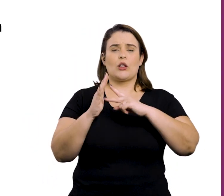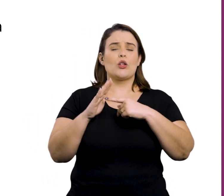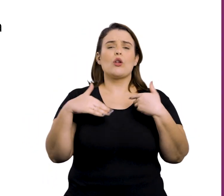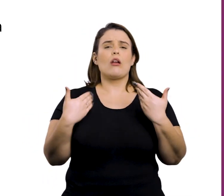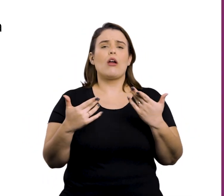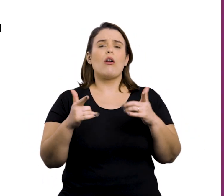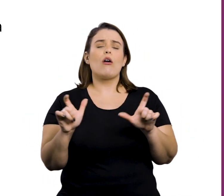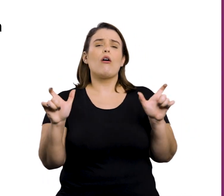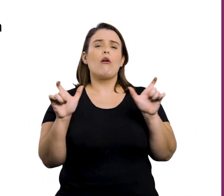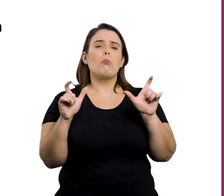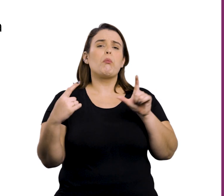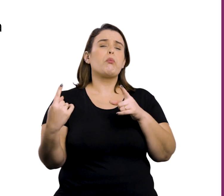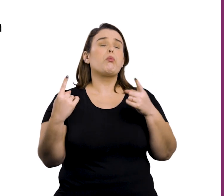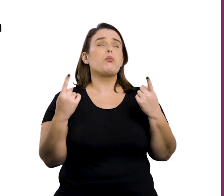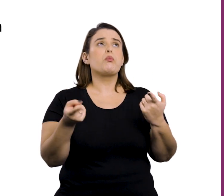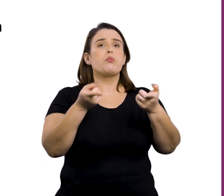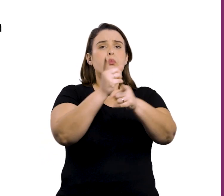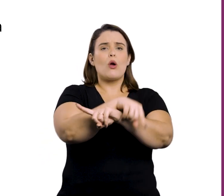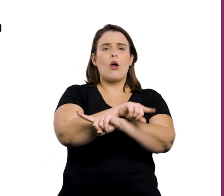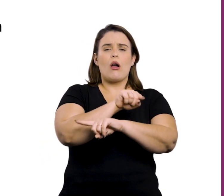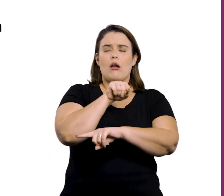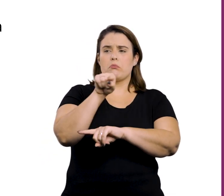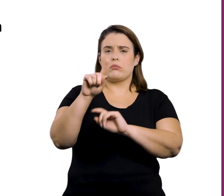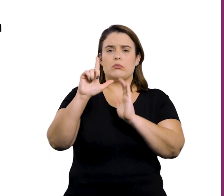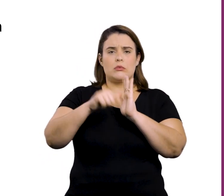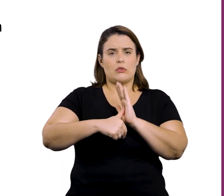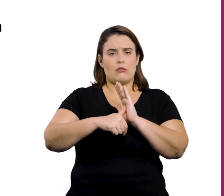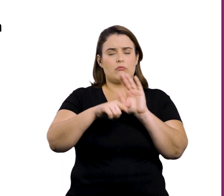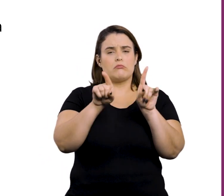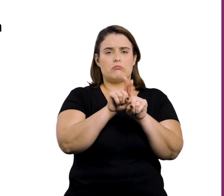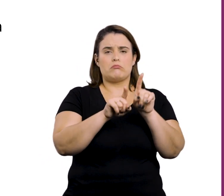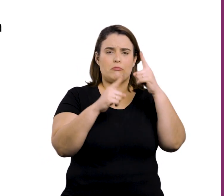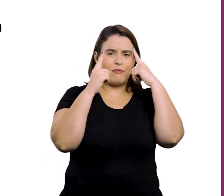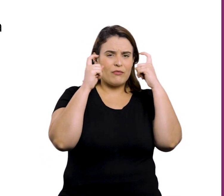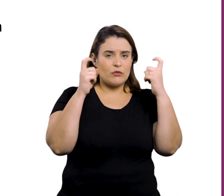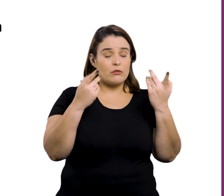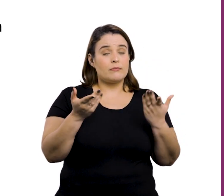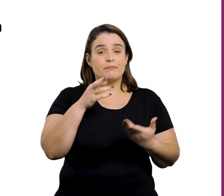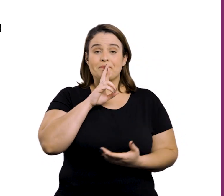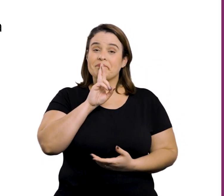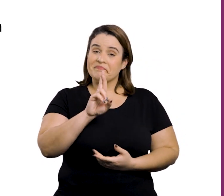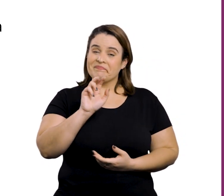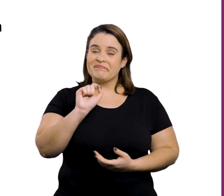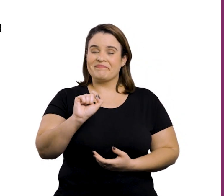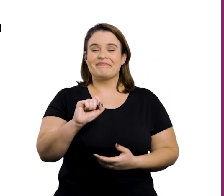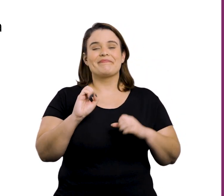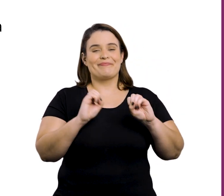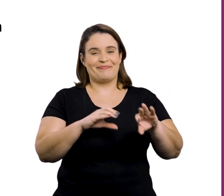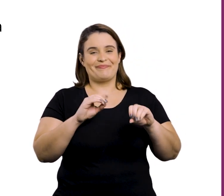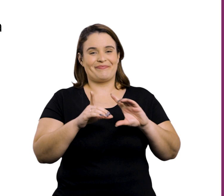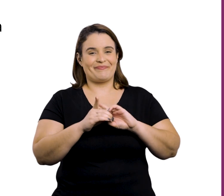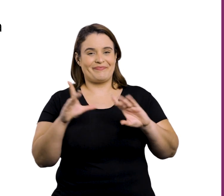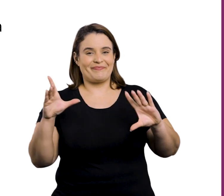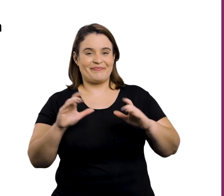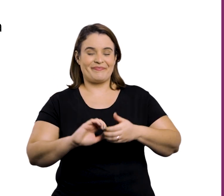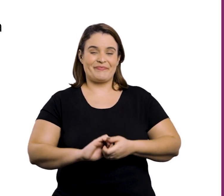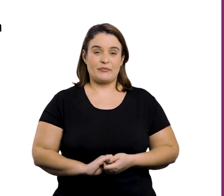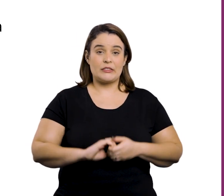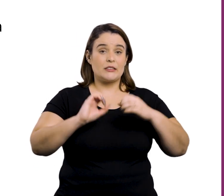que é então o oposto de uma educação baseada no atraso e na barbárie? A resposta é a educação